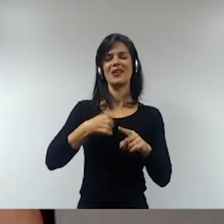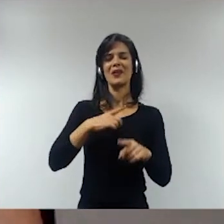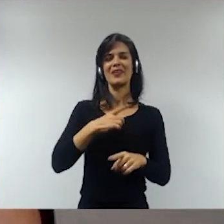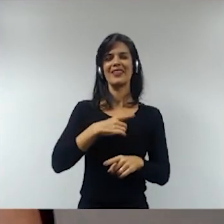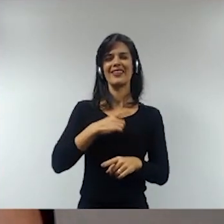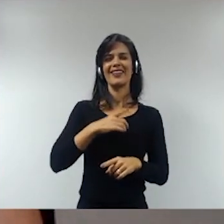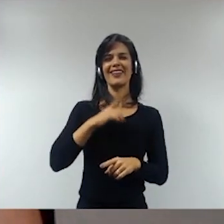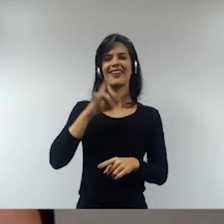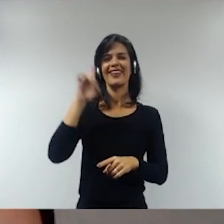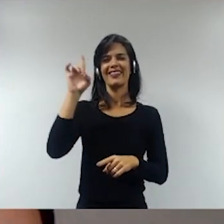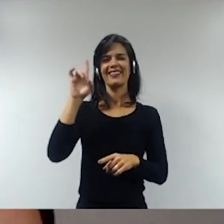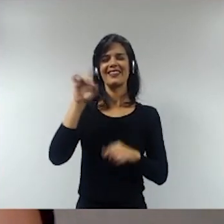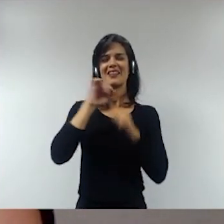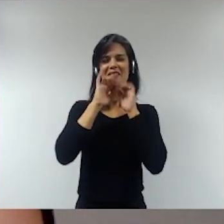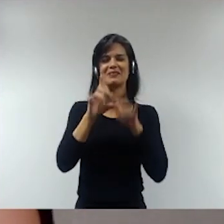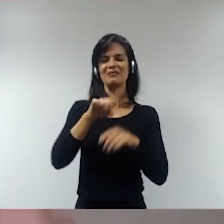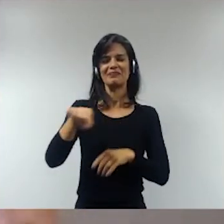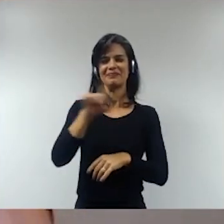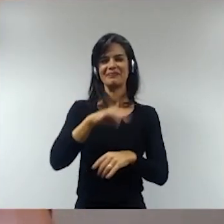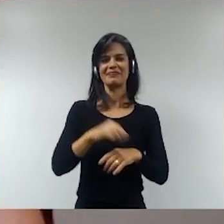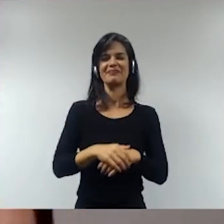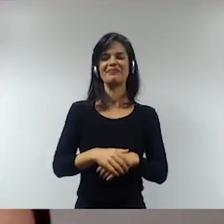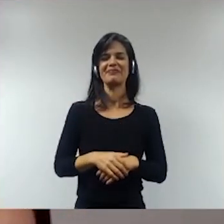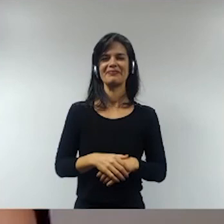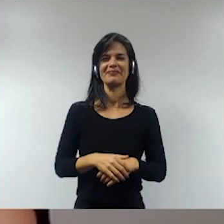vê pelos corredores dos fóruns da vida.